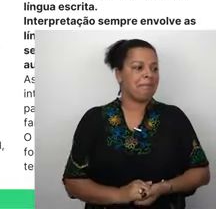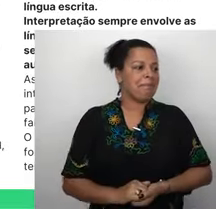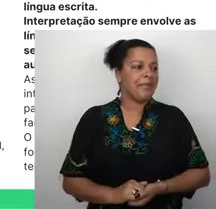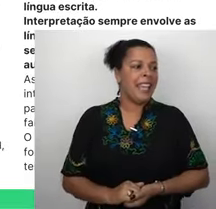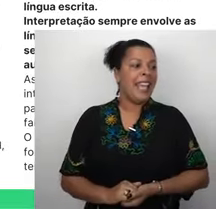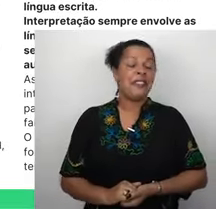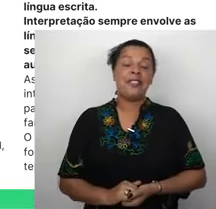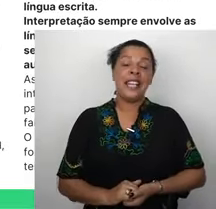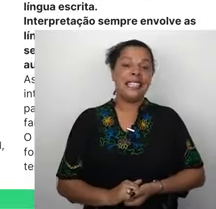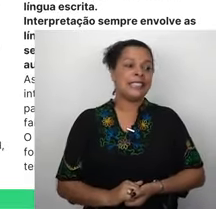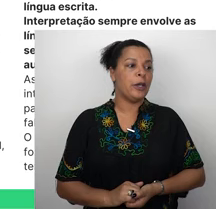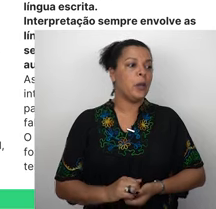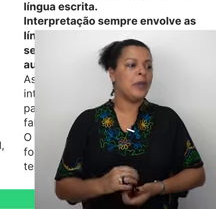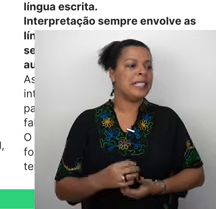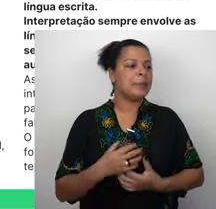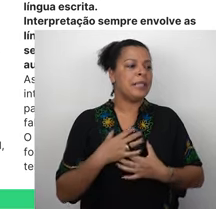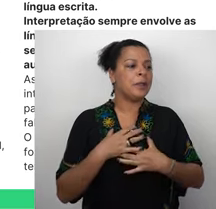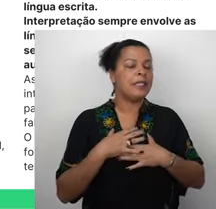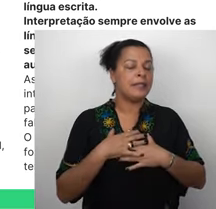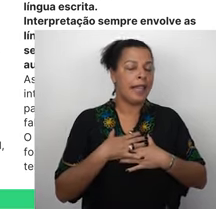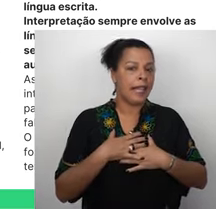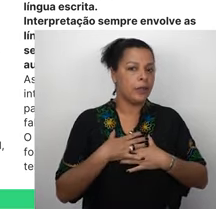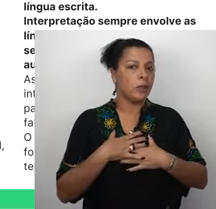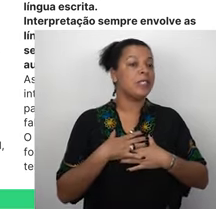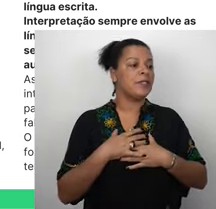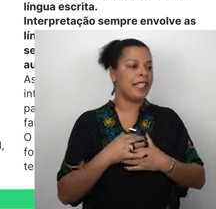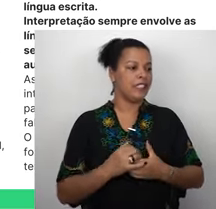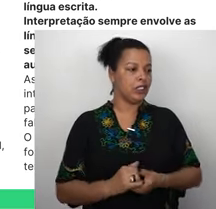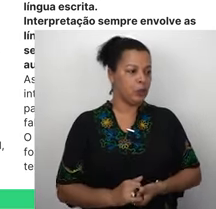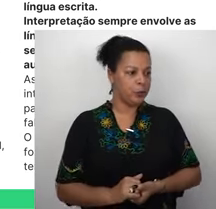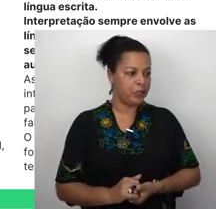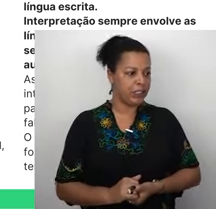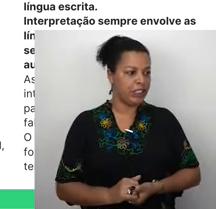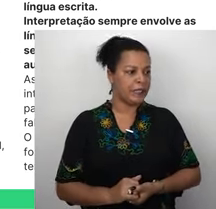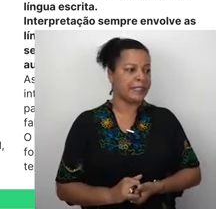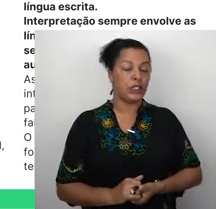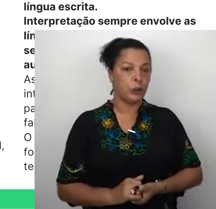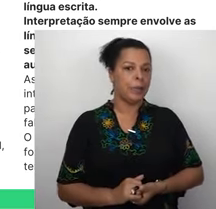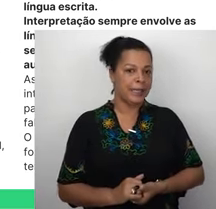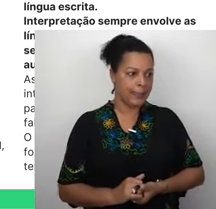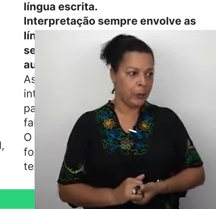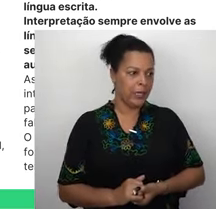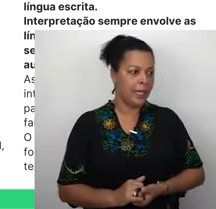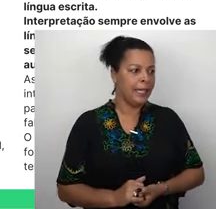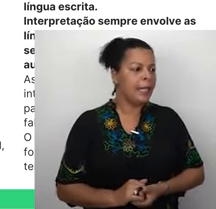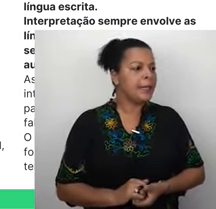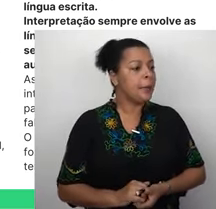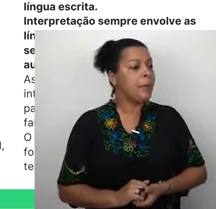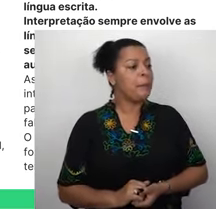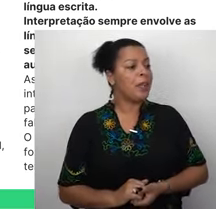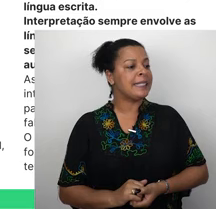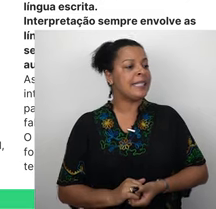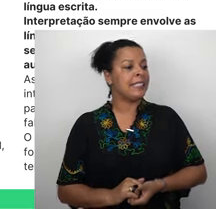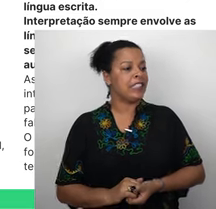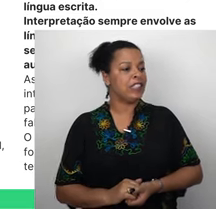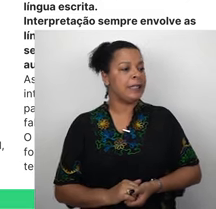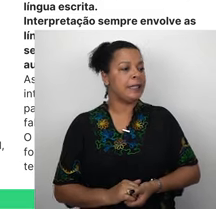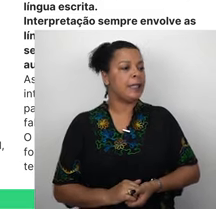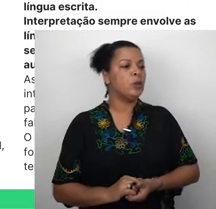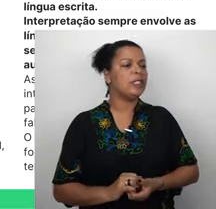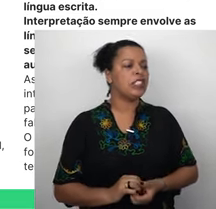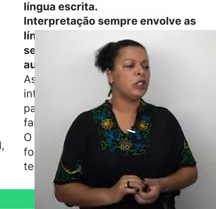Linguagem refere-se ao conhecimento interno dos falantes ouvintes de uma língua. Também pode